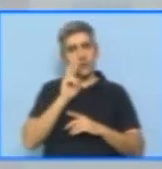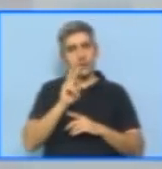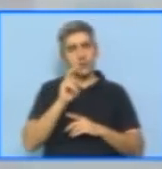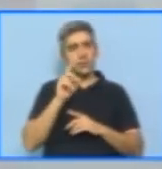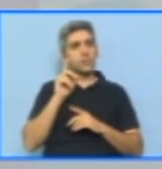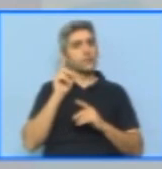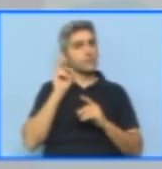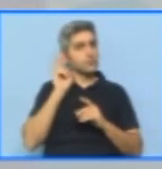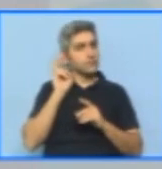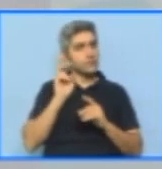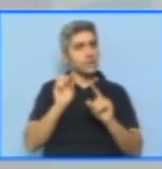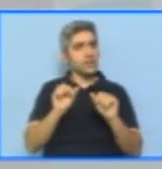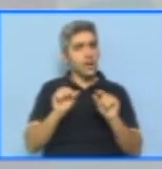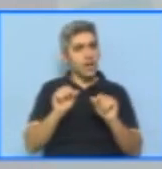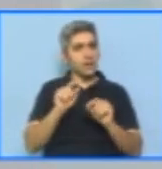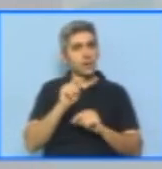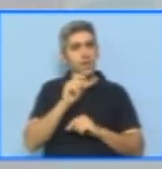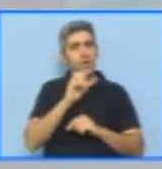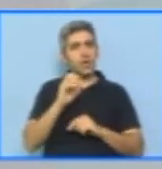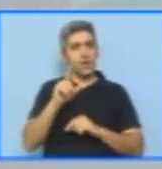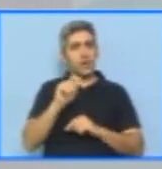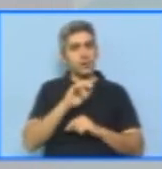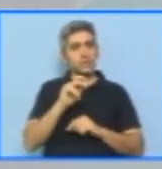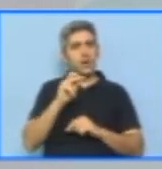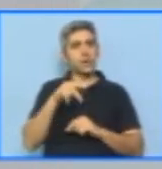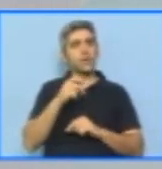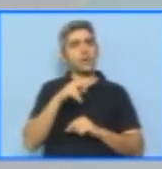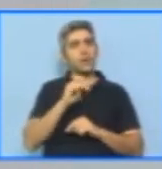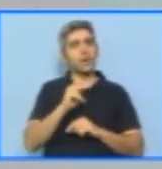a edição rádio do programa Eclésia. É na Antena 1, quando